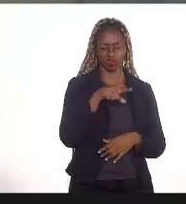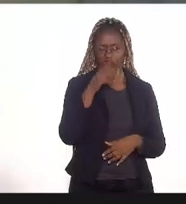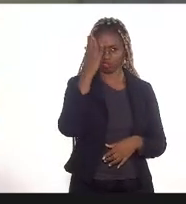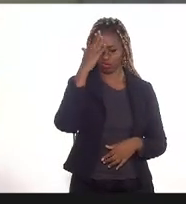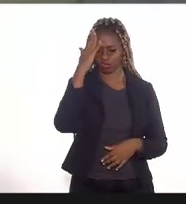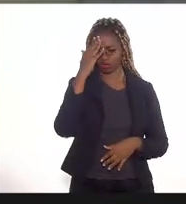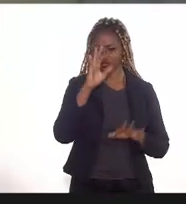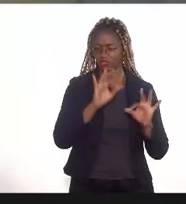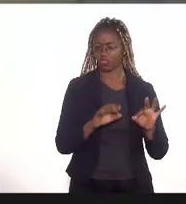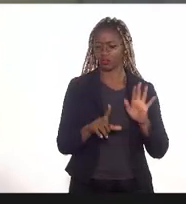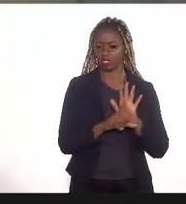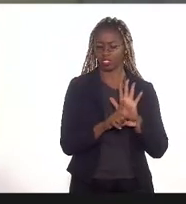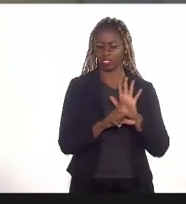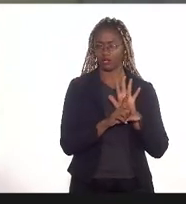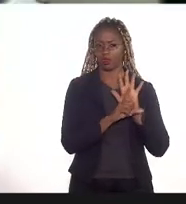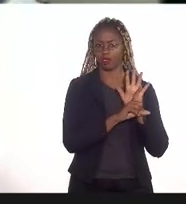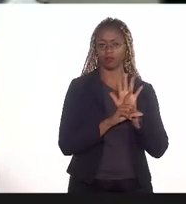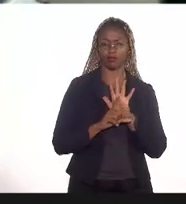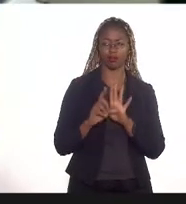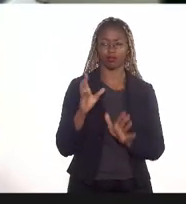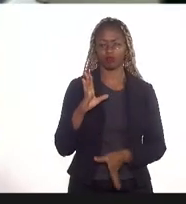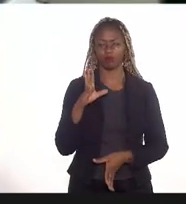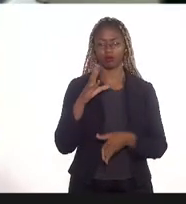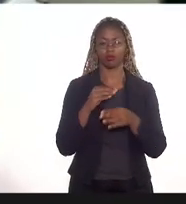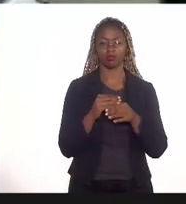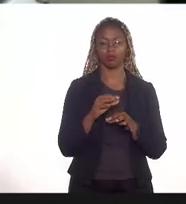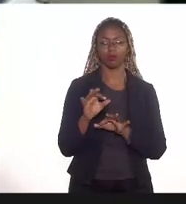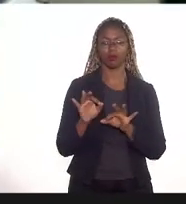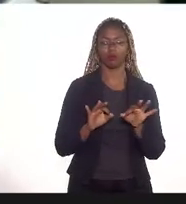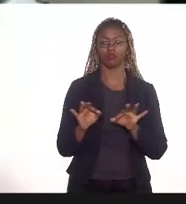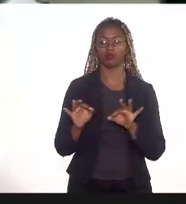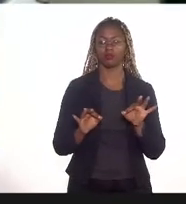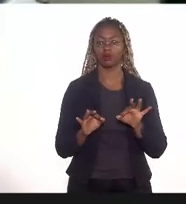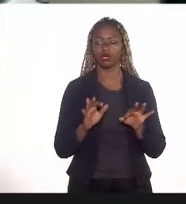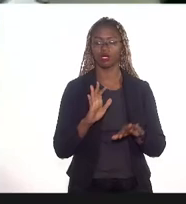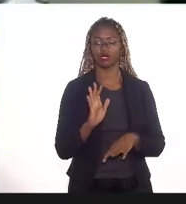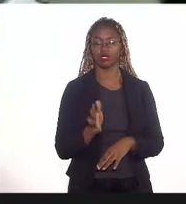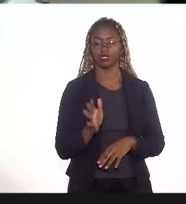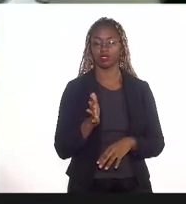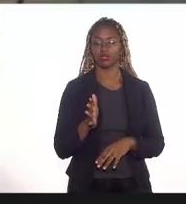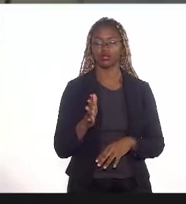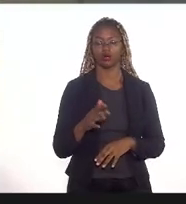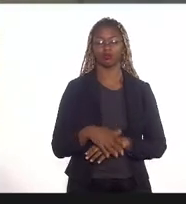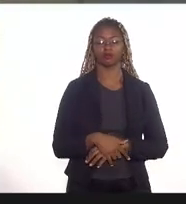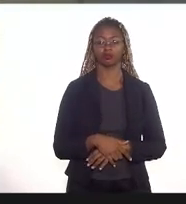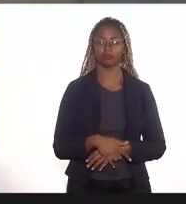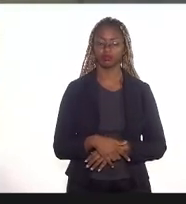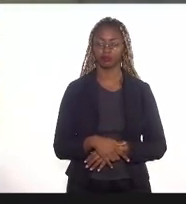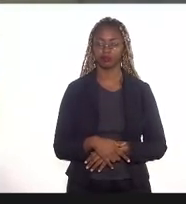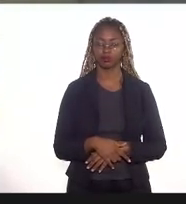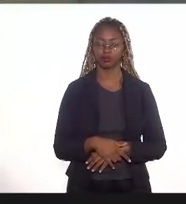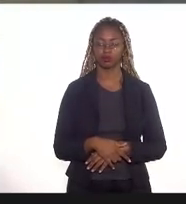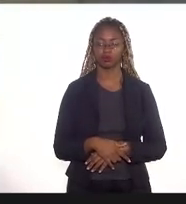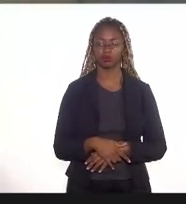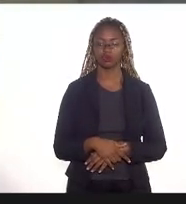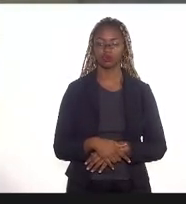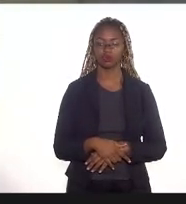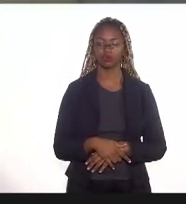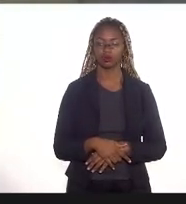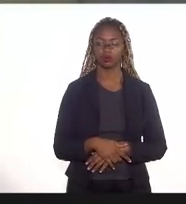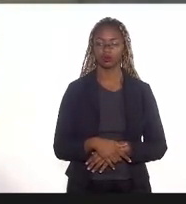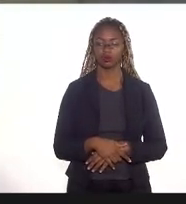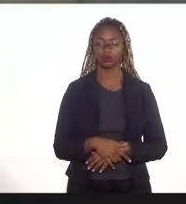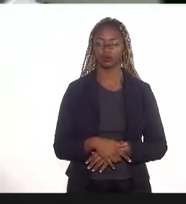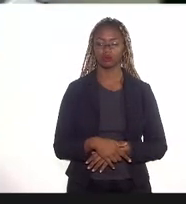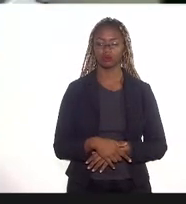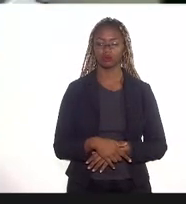está nas leis complementares editadas pela União. E